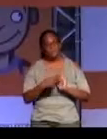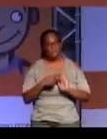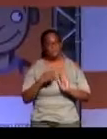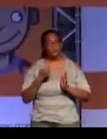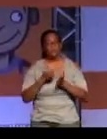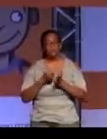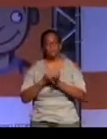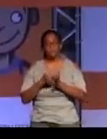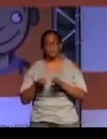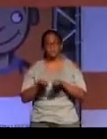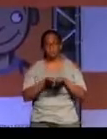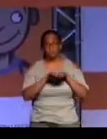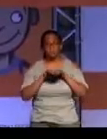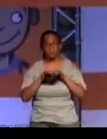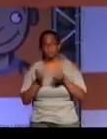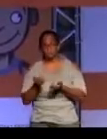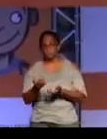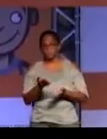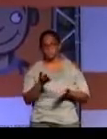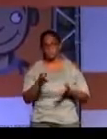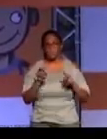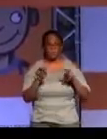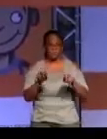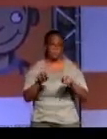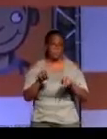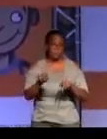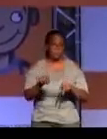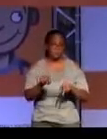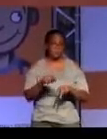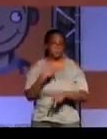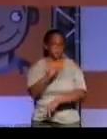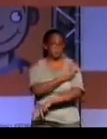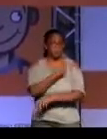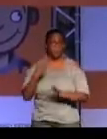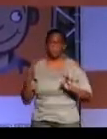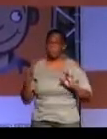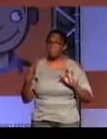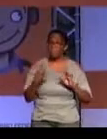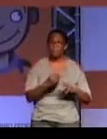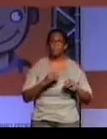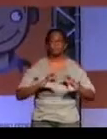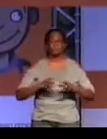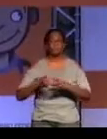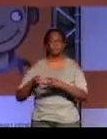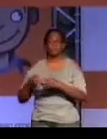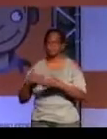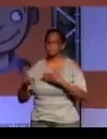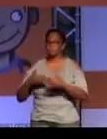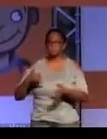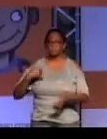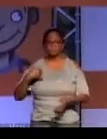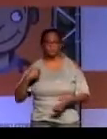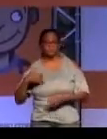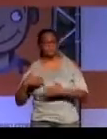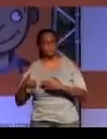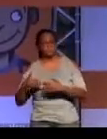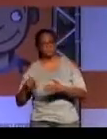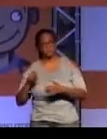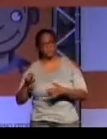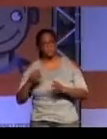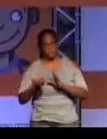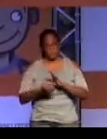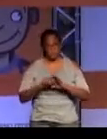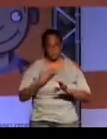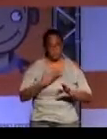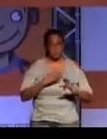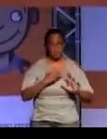universalidade da atenção, imunobiológico para todos os grupos etários, foi criado com o Programa